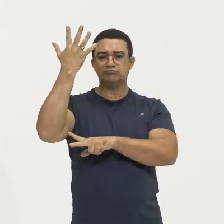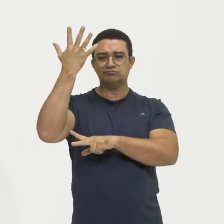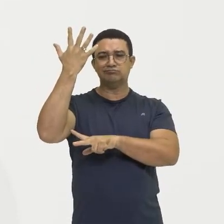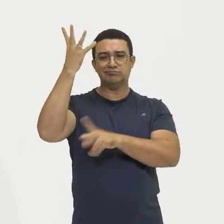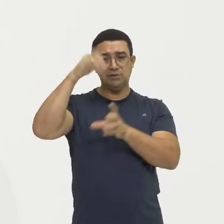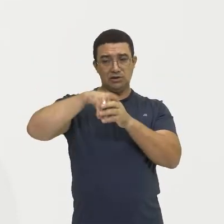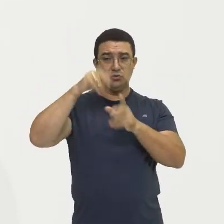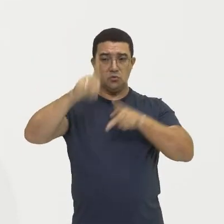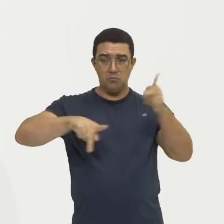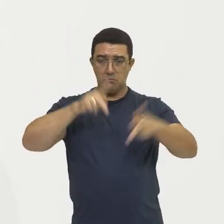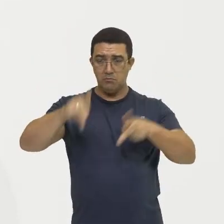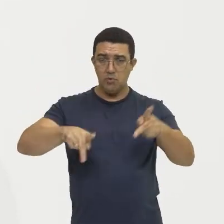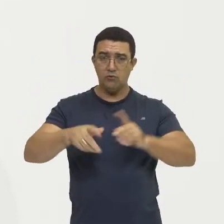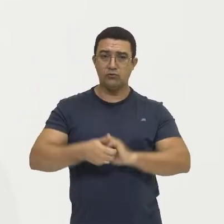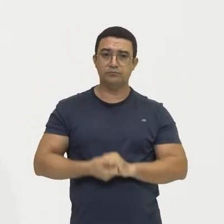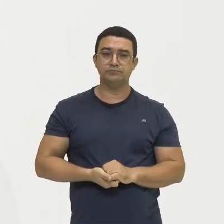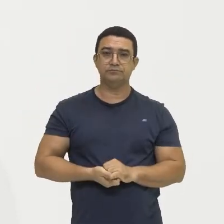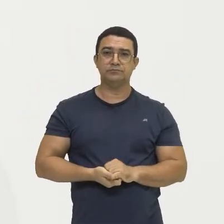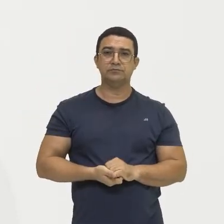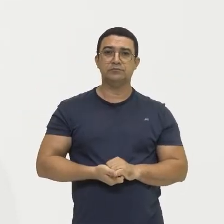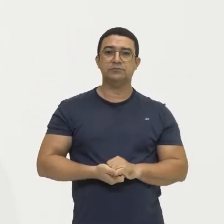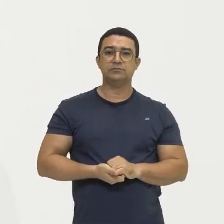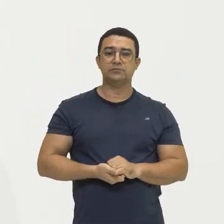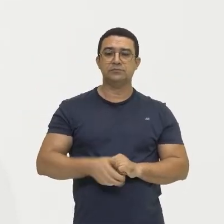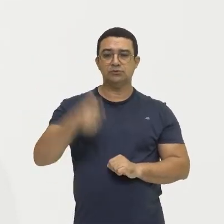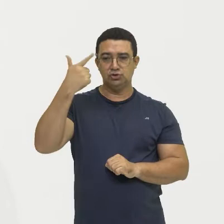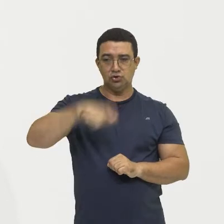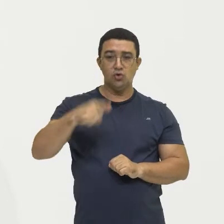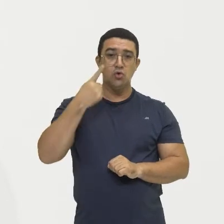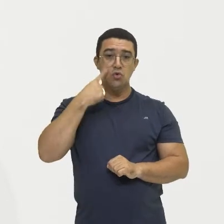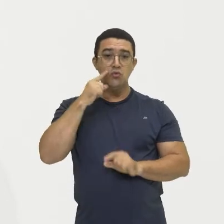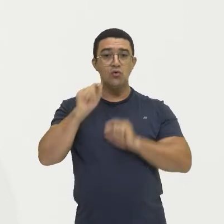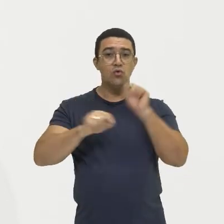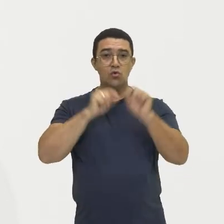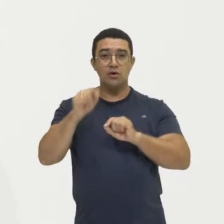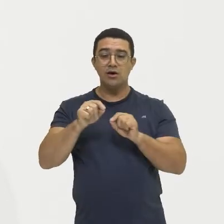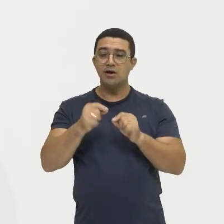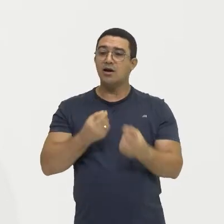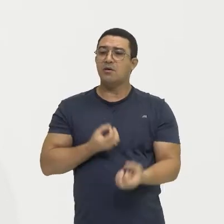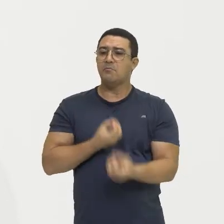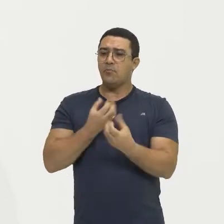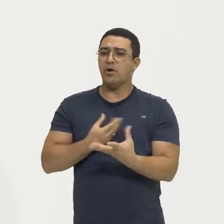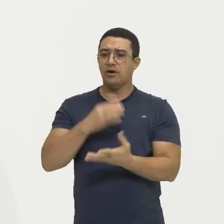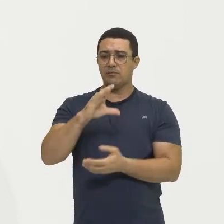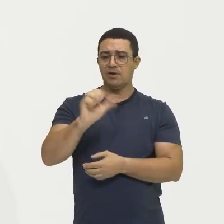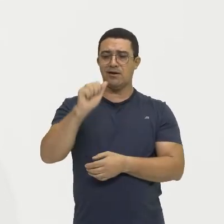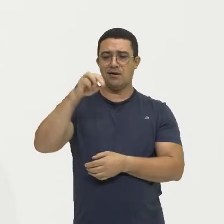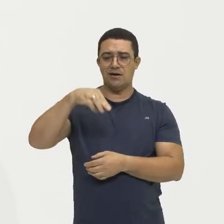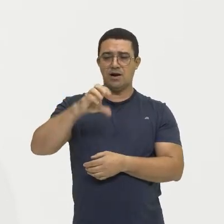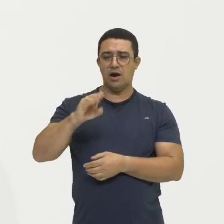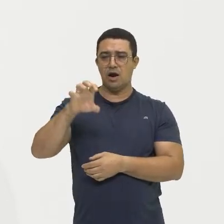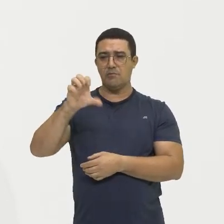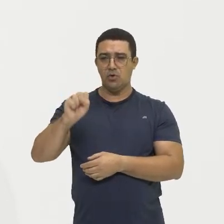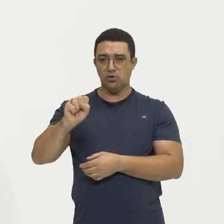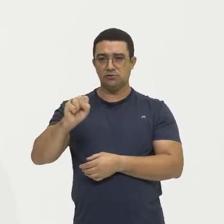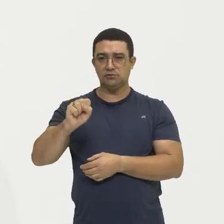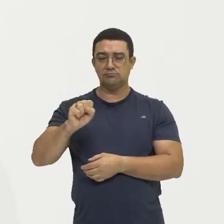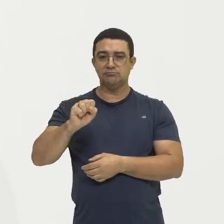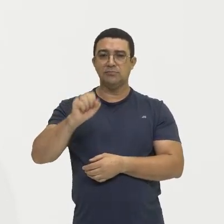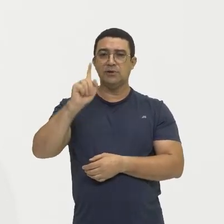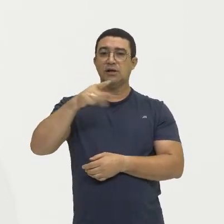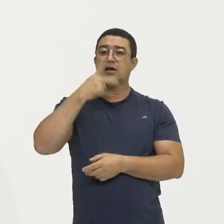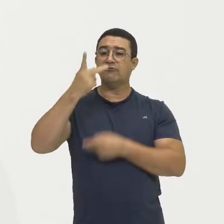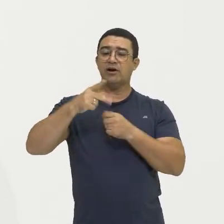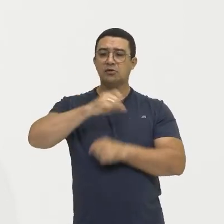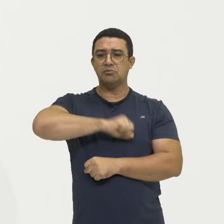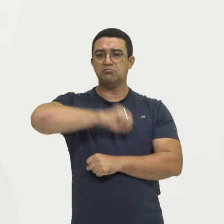agora vocês vão ver mais uma vez a declamação do poema de Camões, que vai falar sobre um feito heróico do